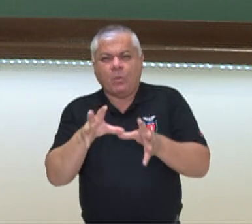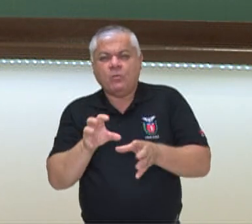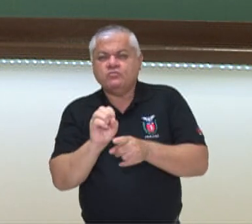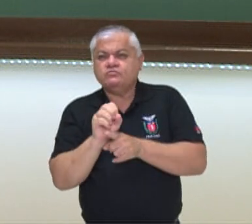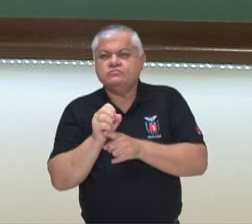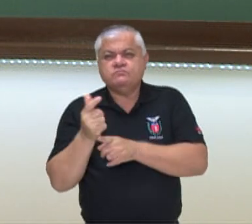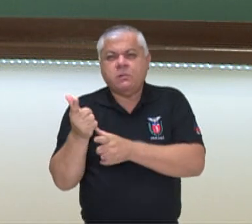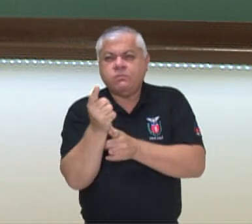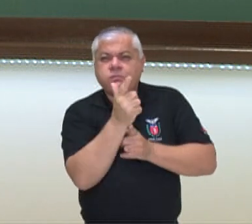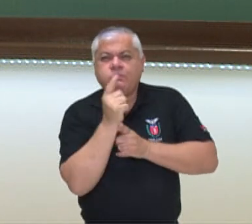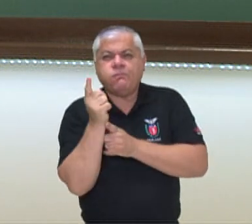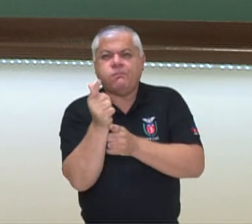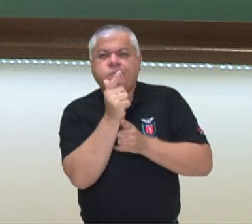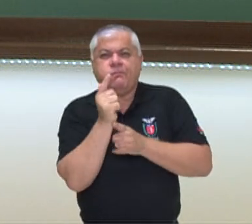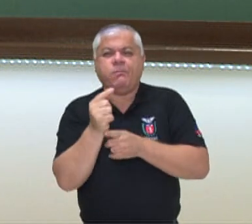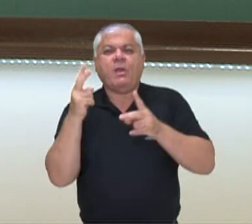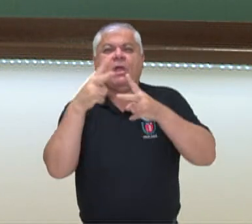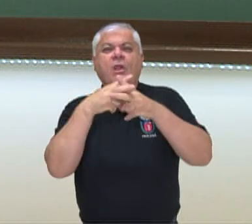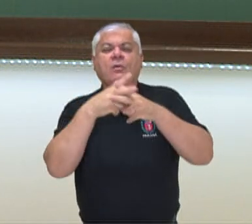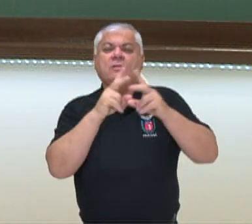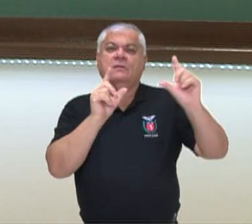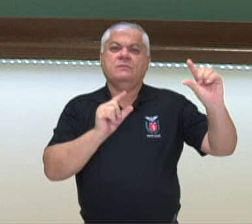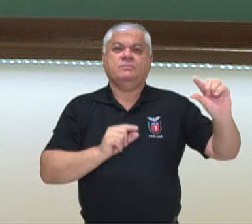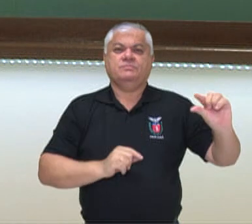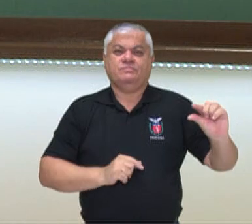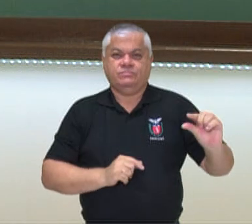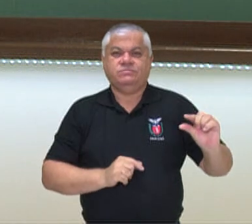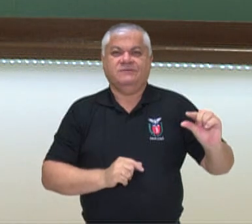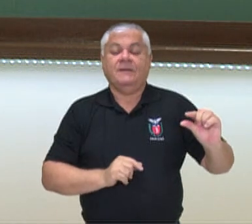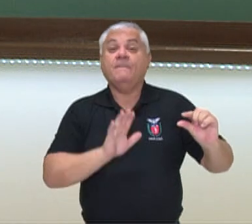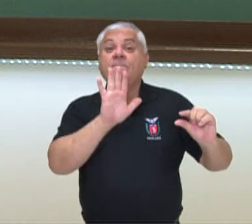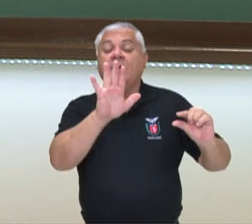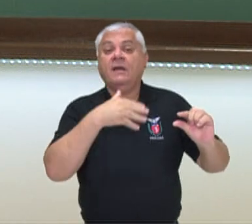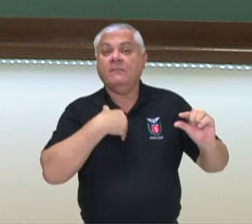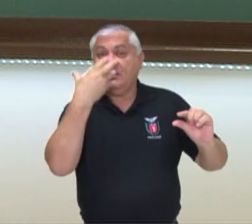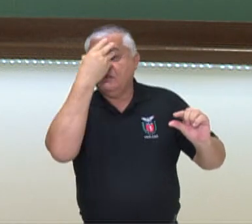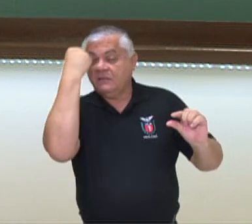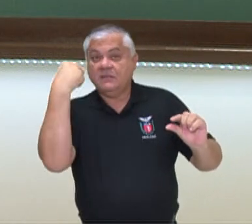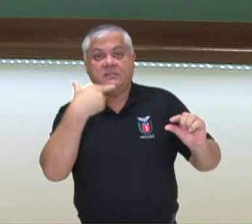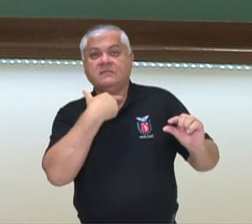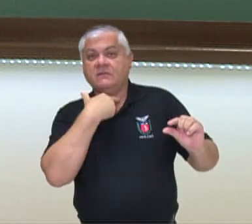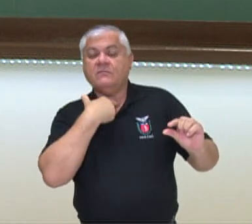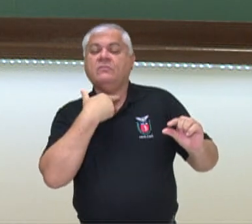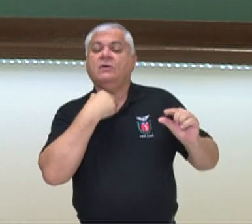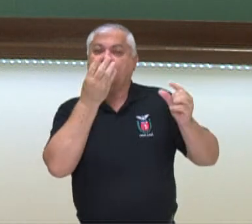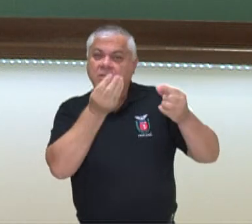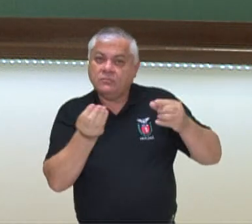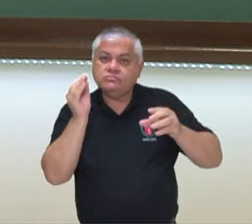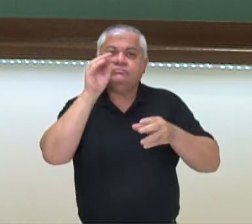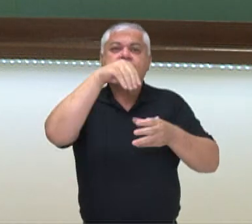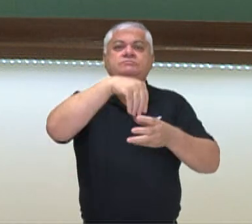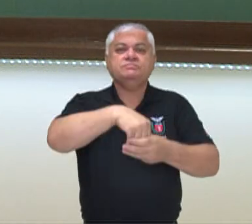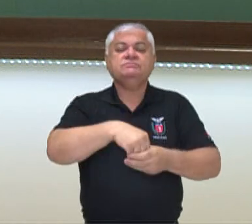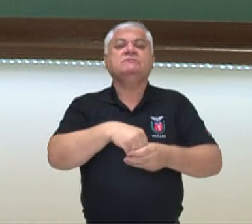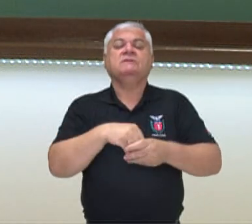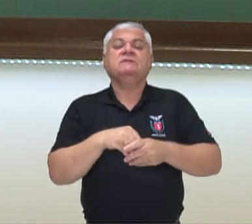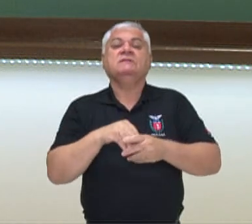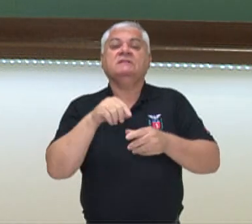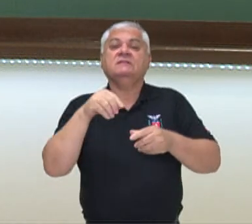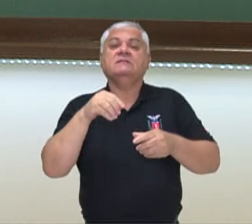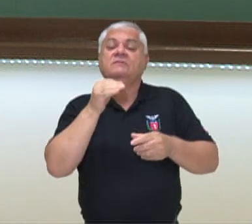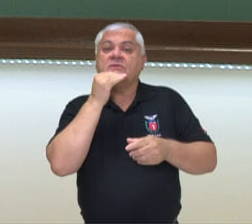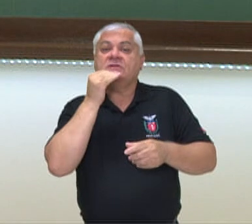em desuso. Para não ficar totalmente esquecida, os gregos acabaram incorporando essas